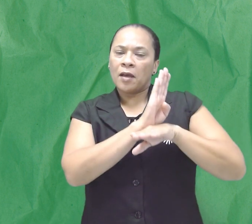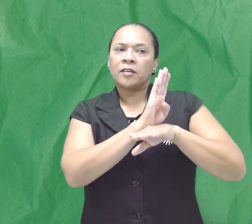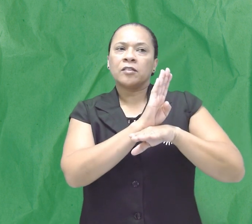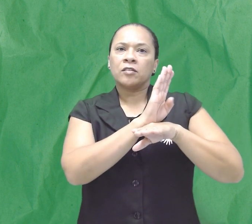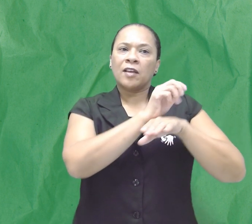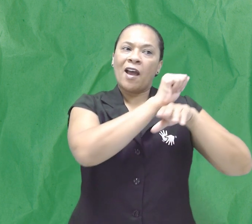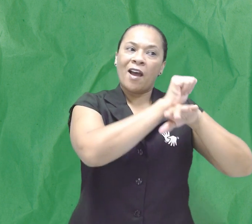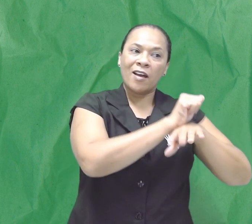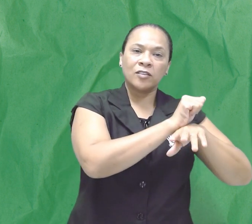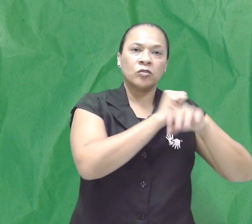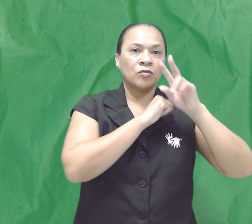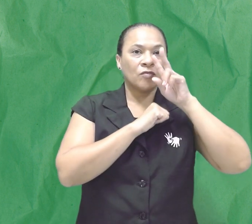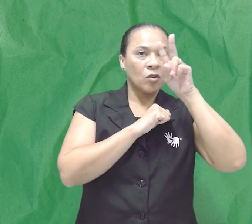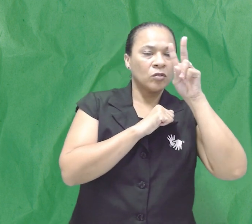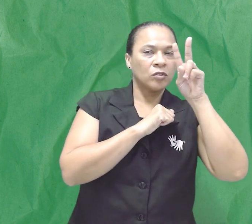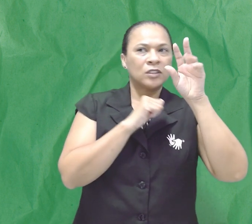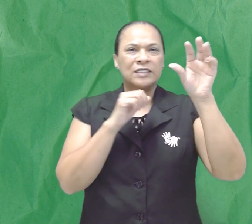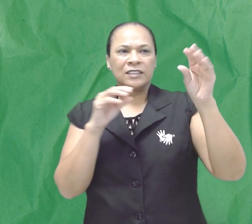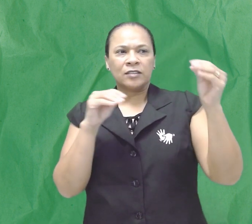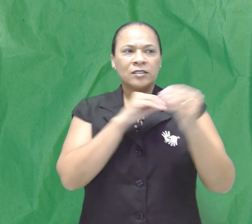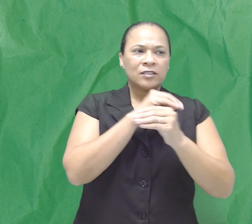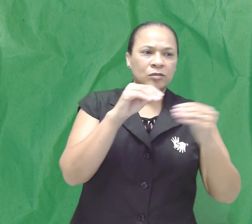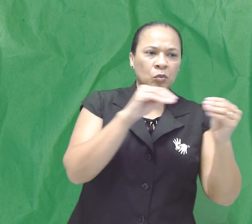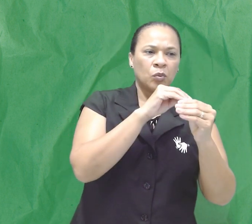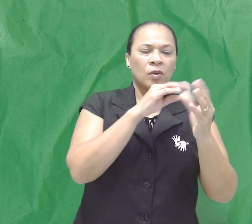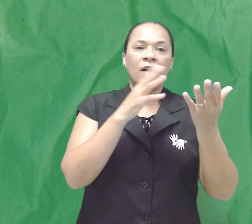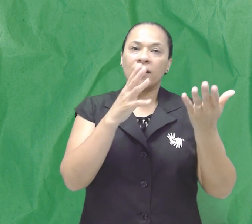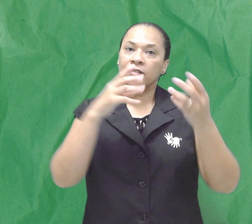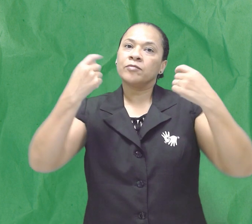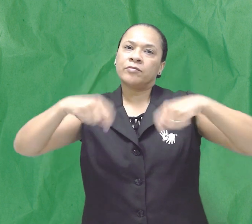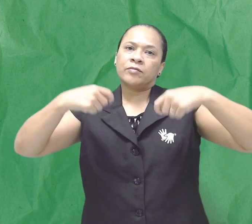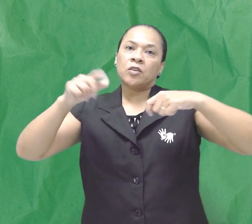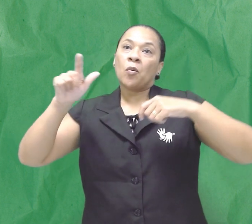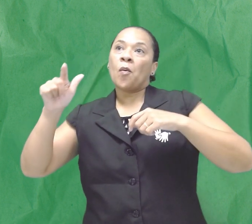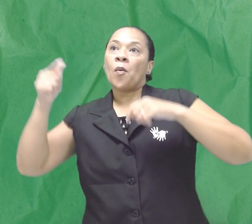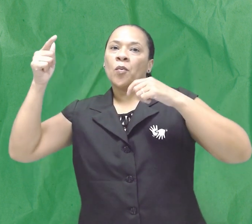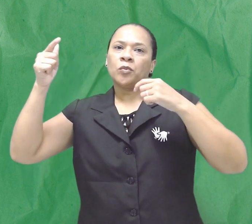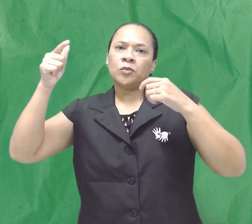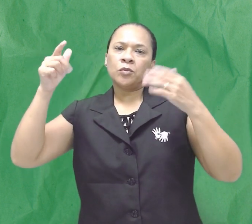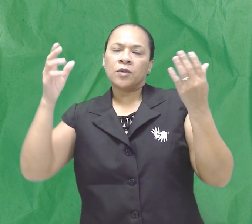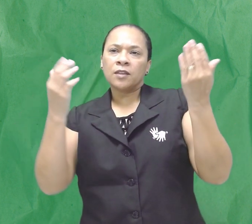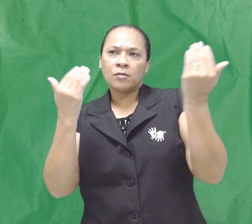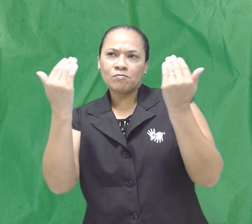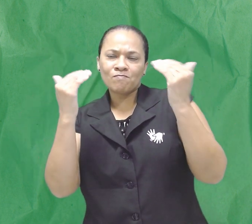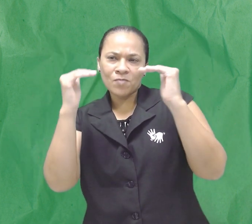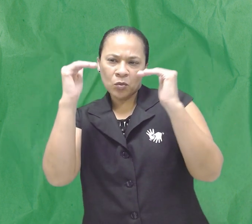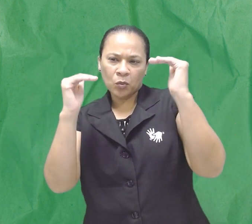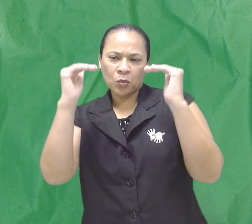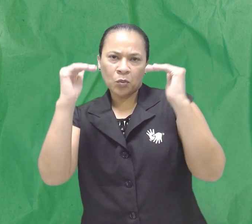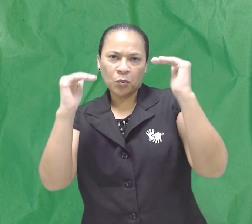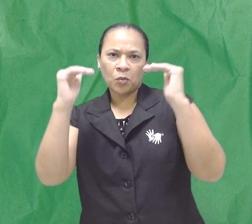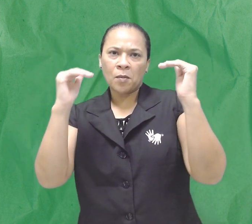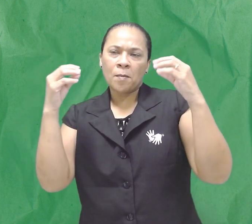forte, eu vou ter que partir para outros indicadores, tá? Normalmente indicadores que vão ter uma faixa de viragem próxima do ponto